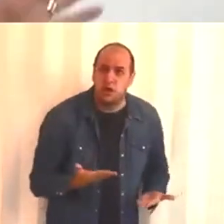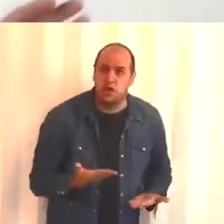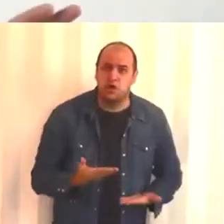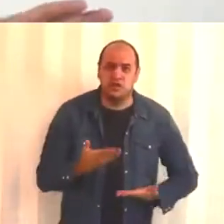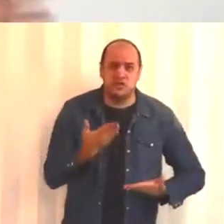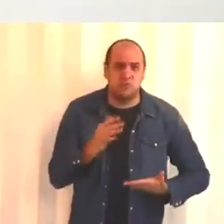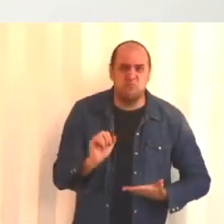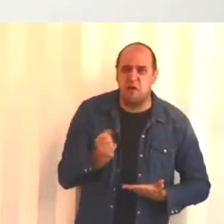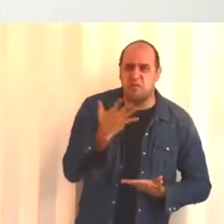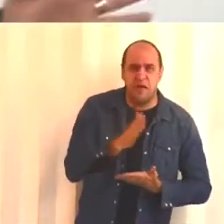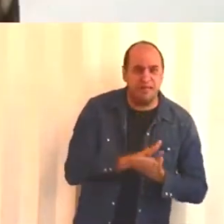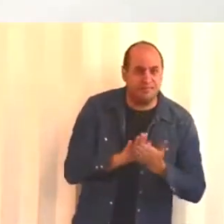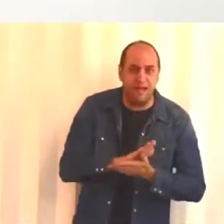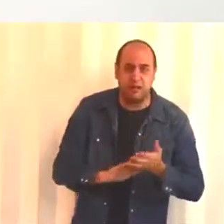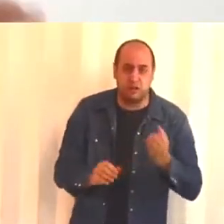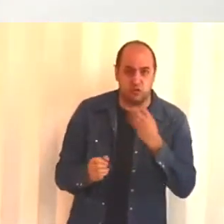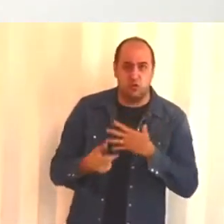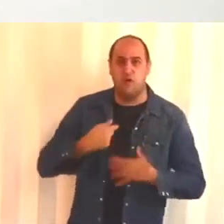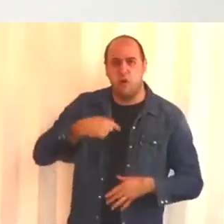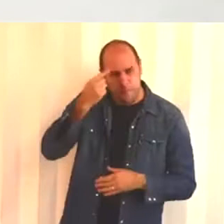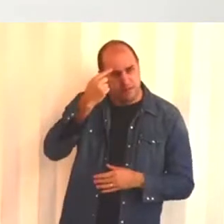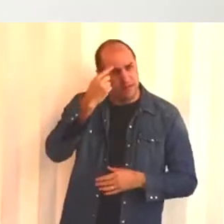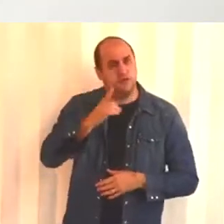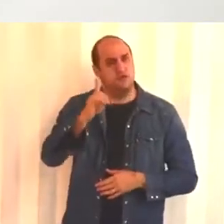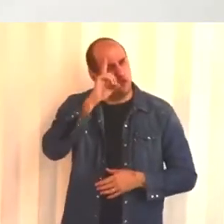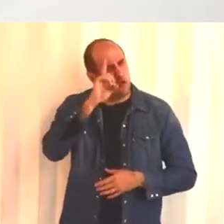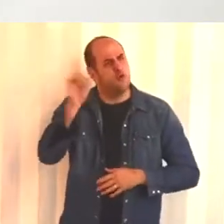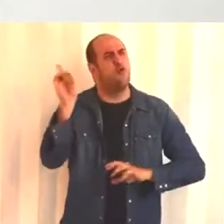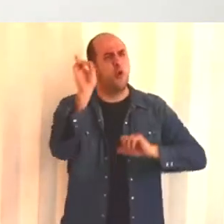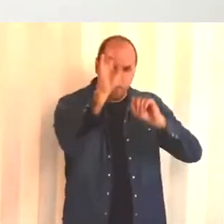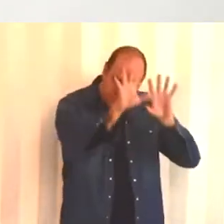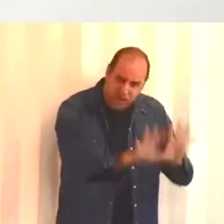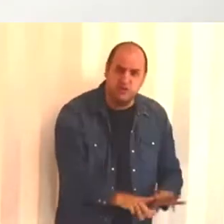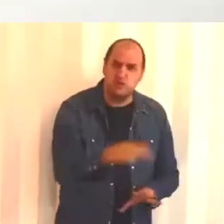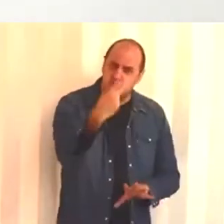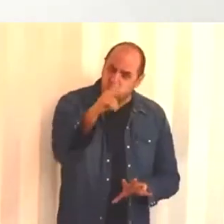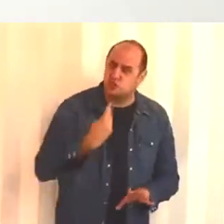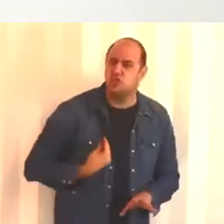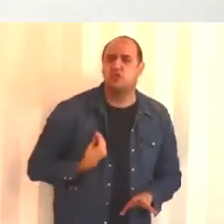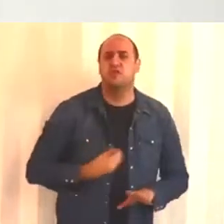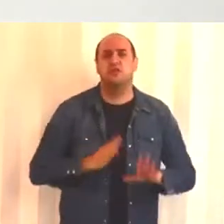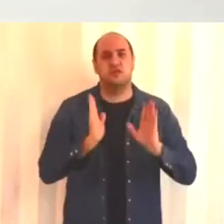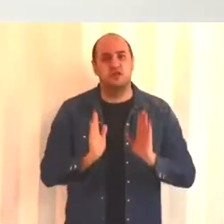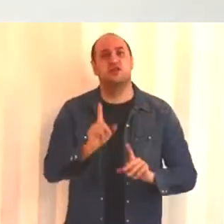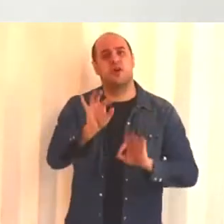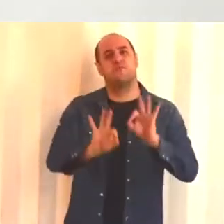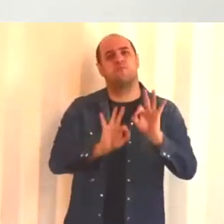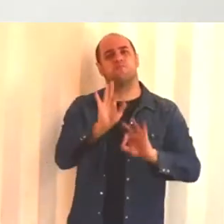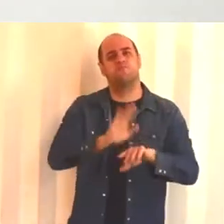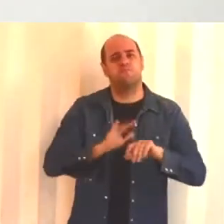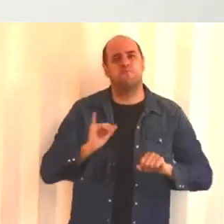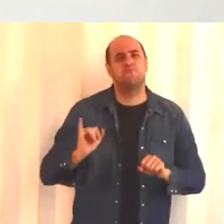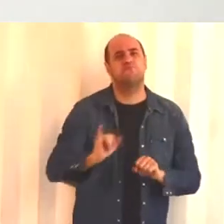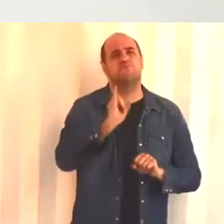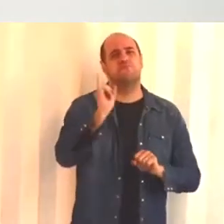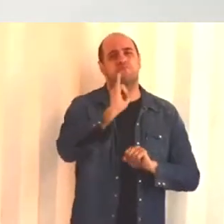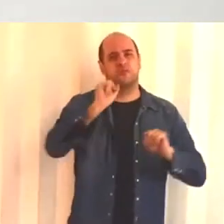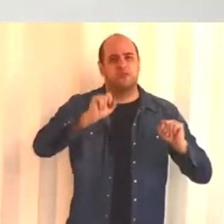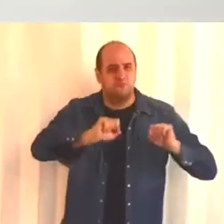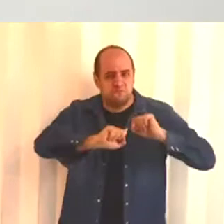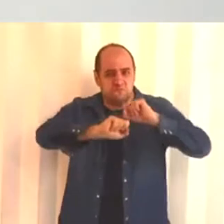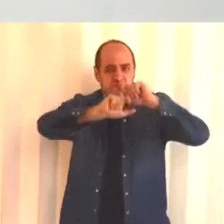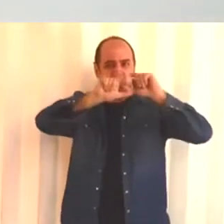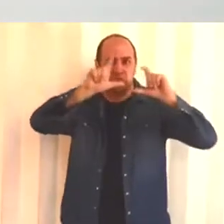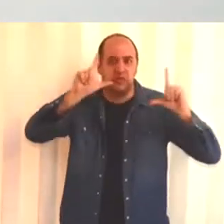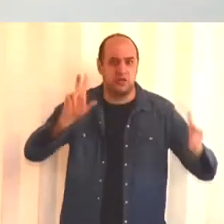que não acontecesse isso, porque eu creio que todo dia Deus te abençoa, você já tem a principal motivação para acordar, para